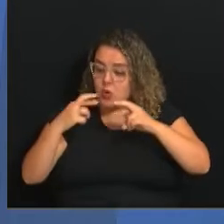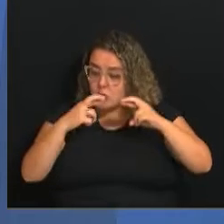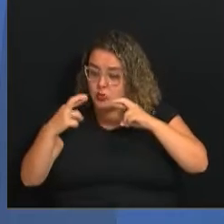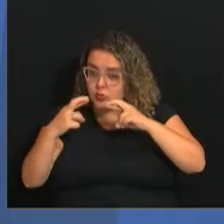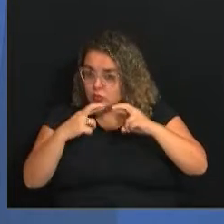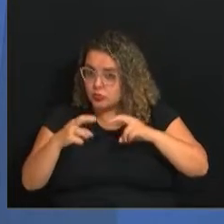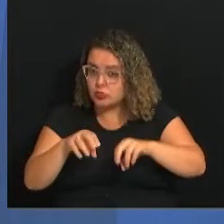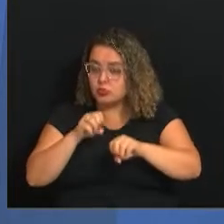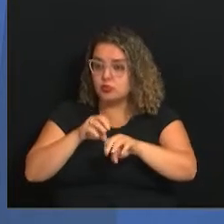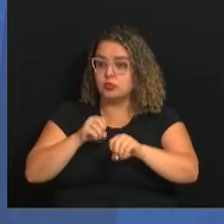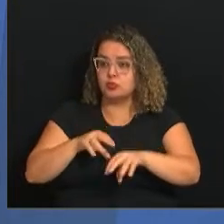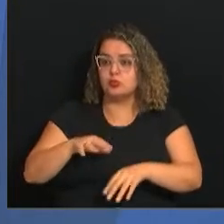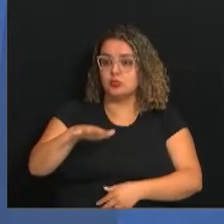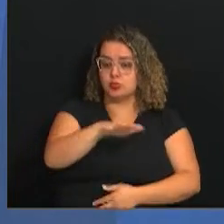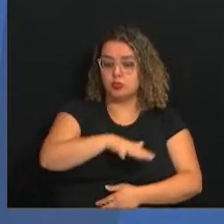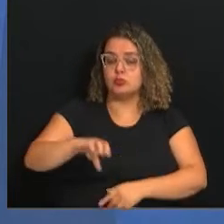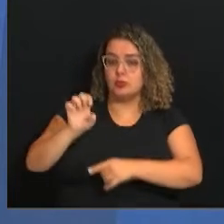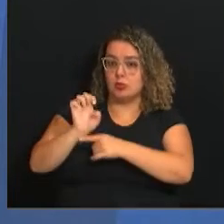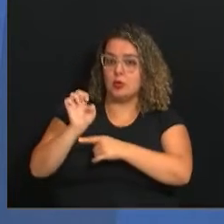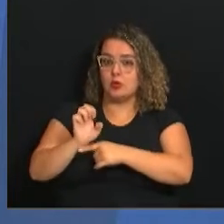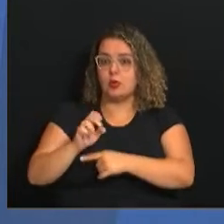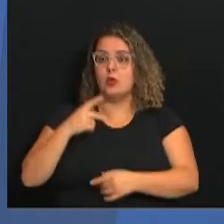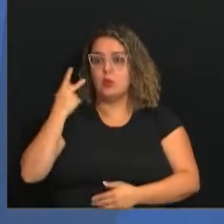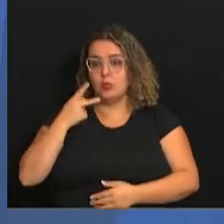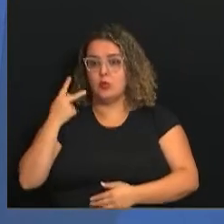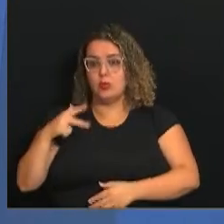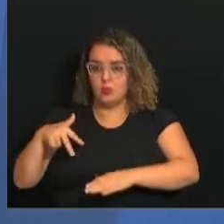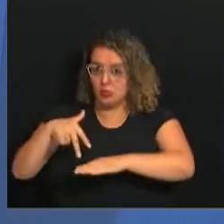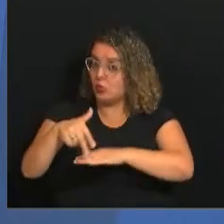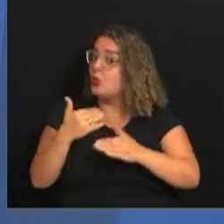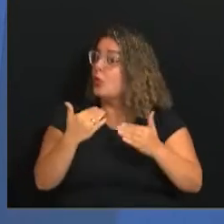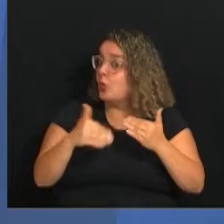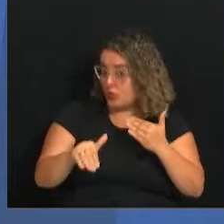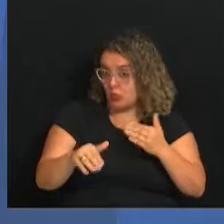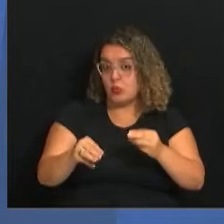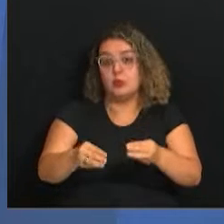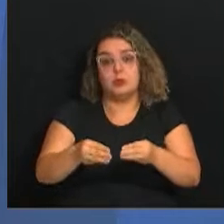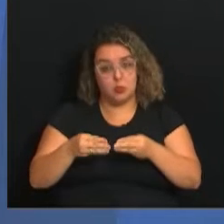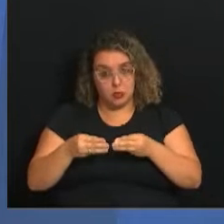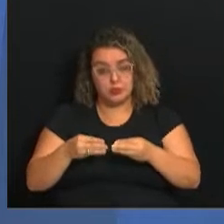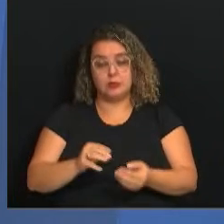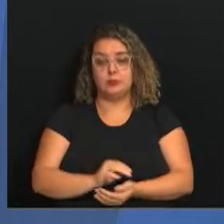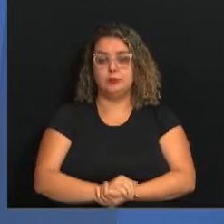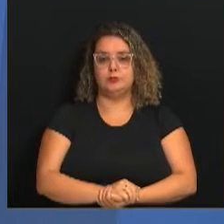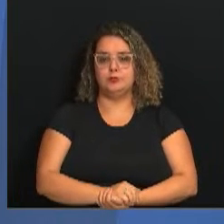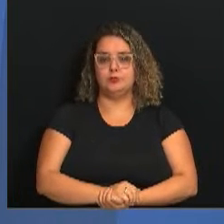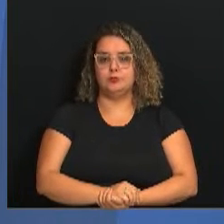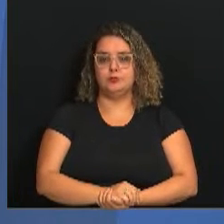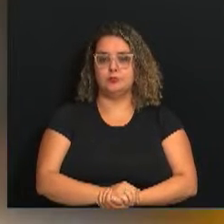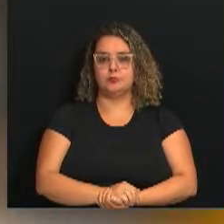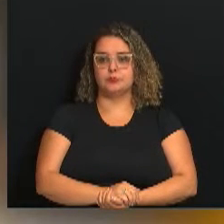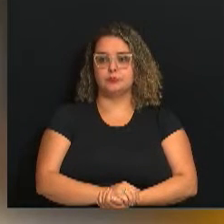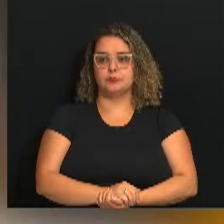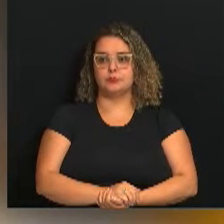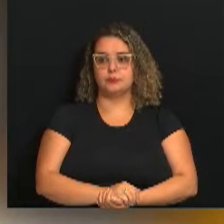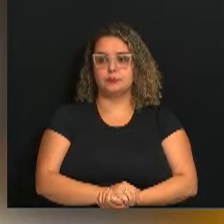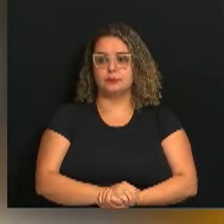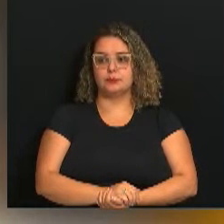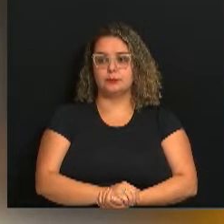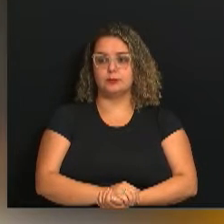sancionadas pelo prefeito para virarem lei. Agora, a gente continua na 15ª reunião extraordinária. Além dos projetos,